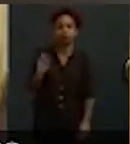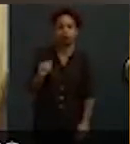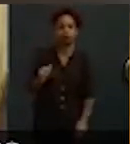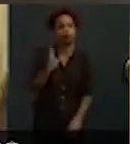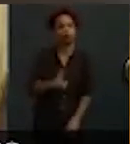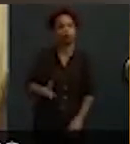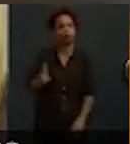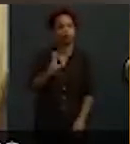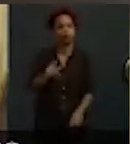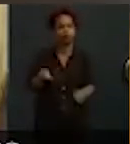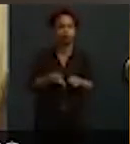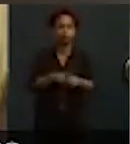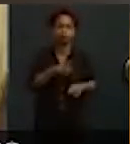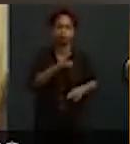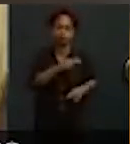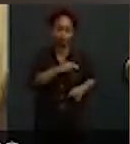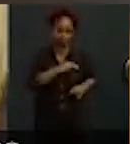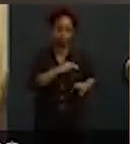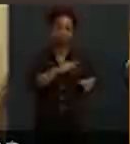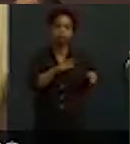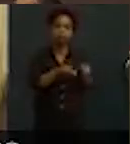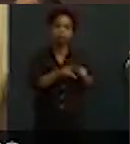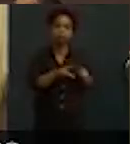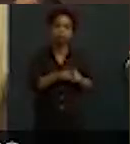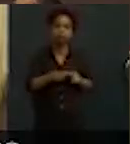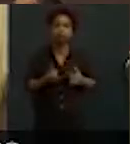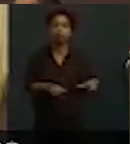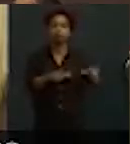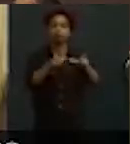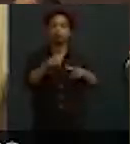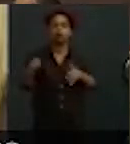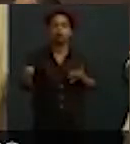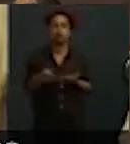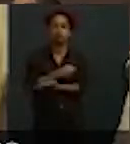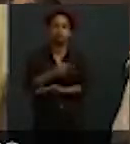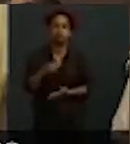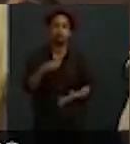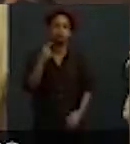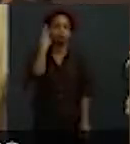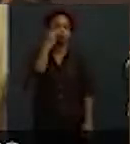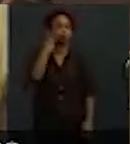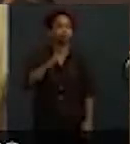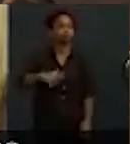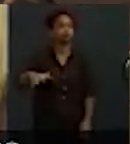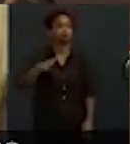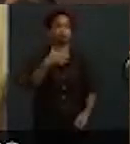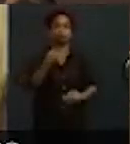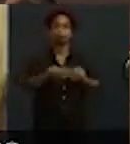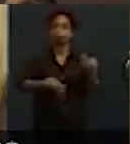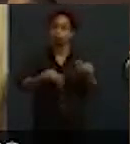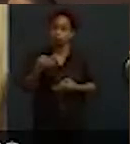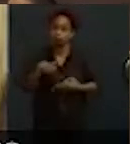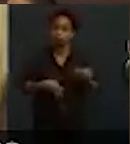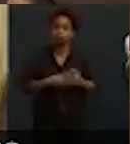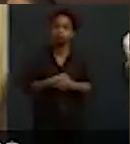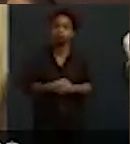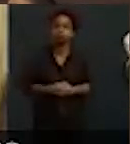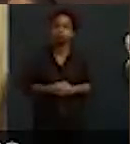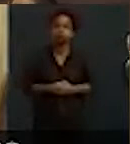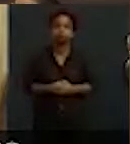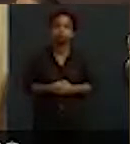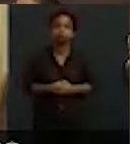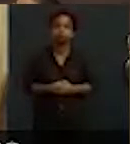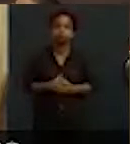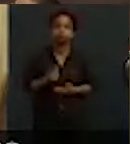na lapela e do correspondente diploma assinado pelo Procurador-Geral de Justiça. A outorga